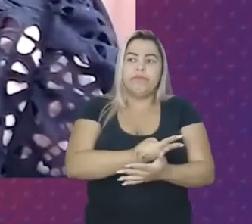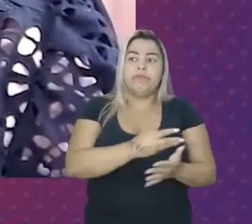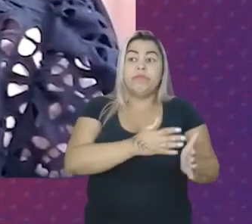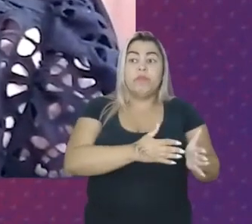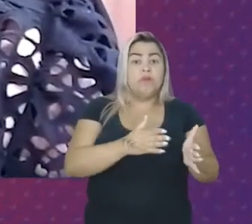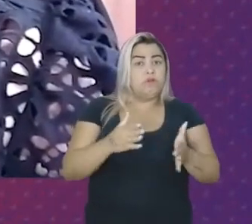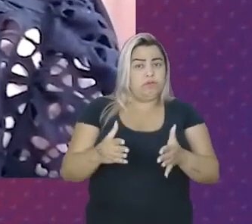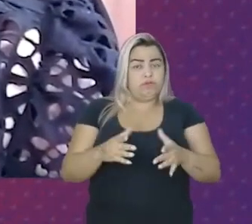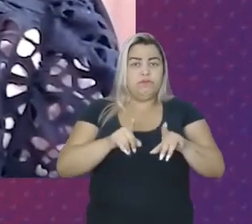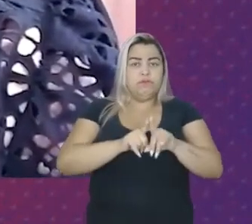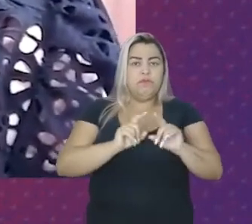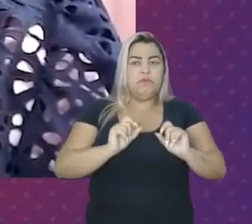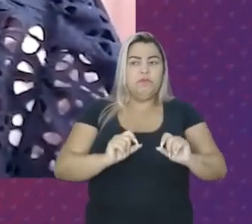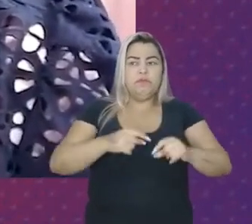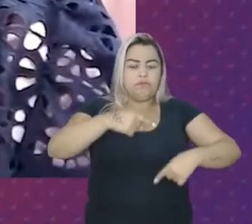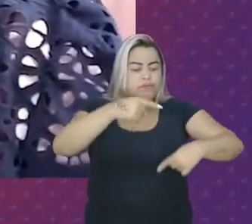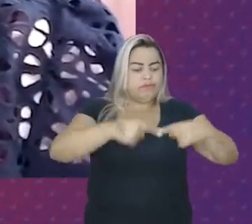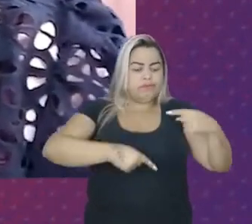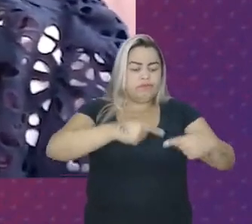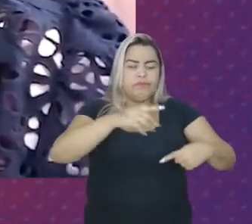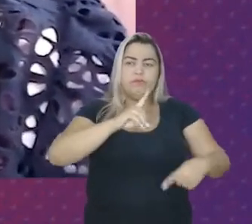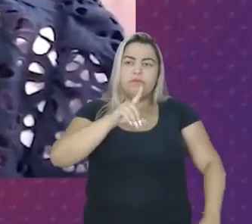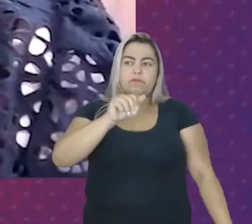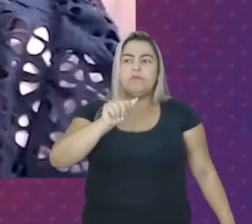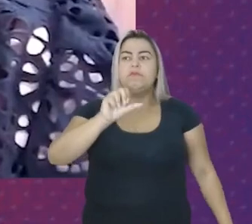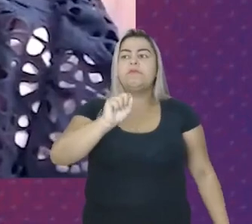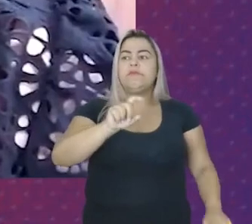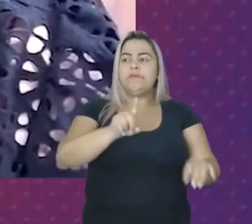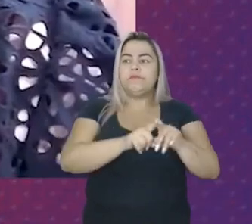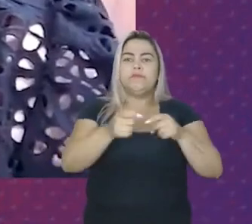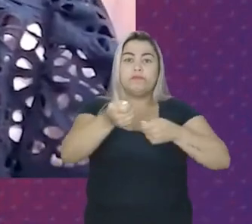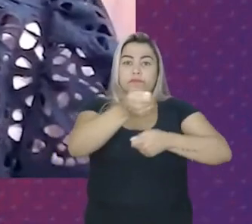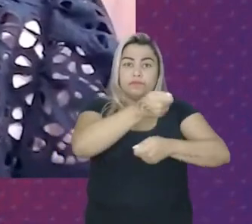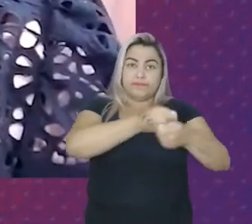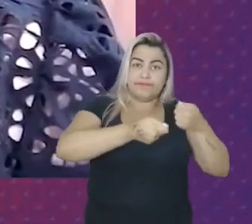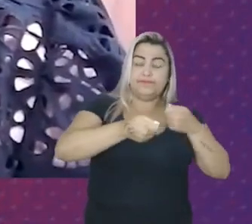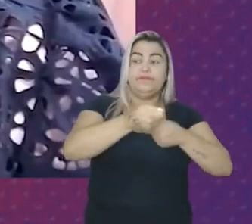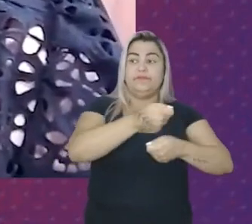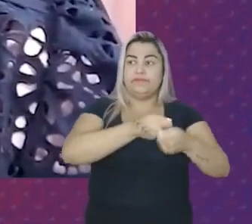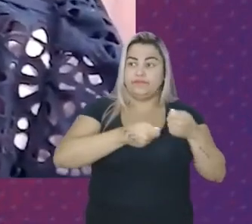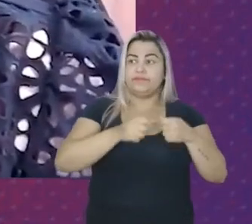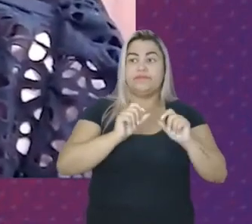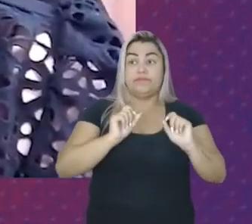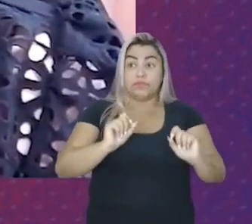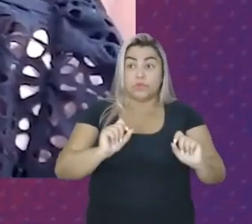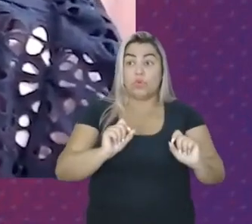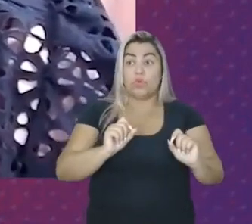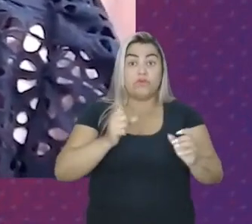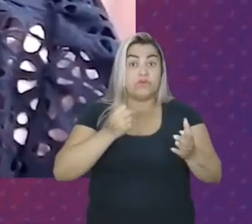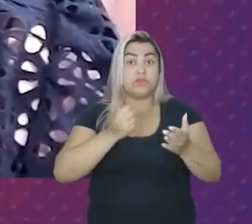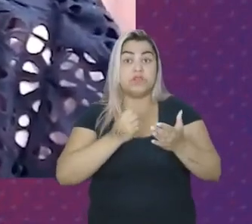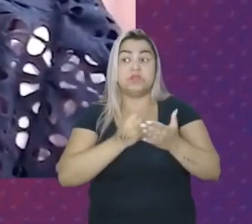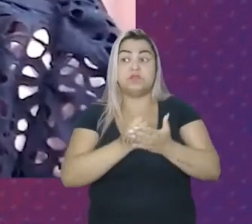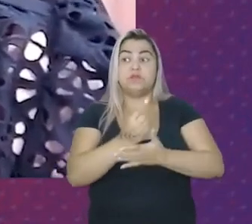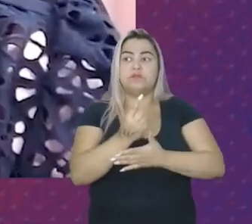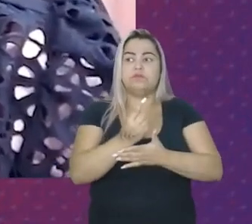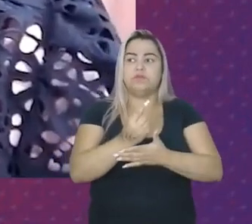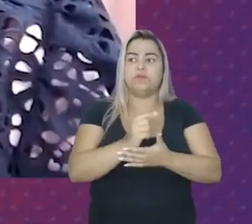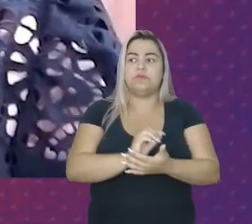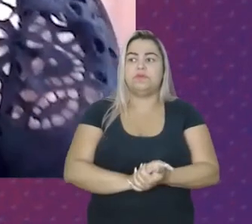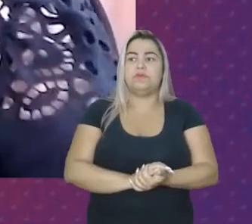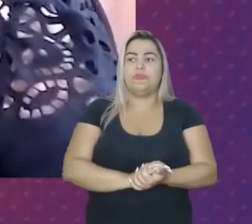da política de cuidado no âmbito econômico? O que você gasta, né? O tempo